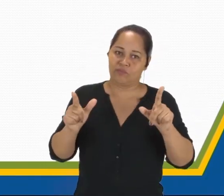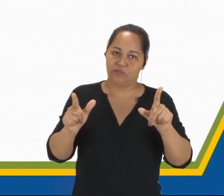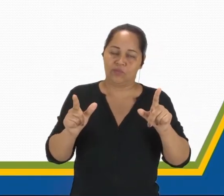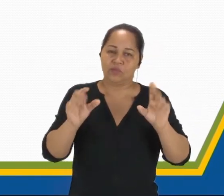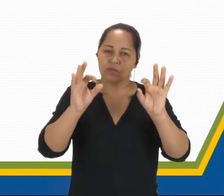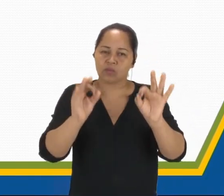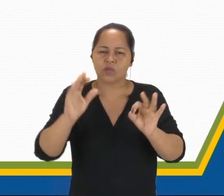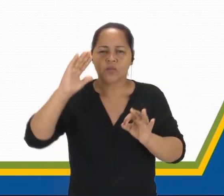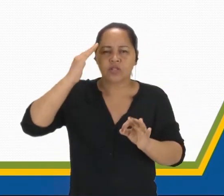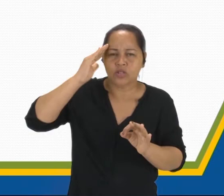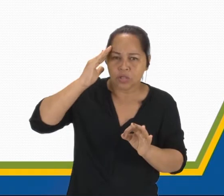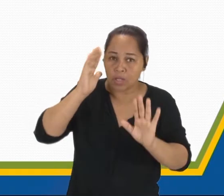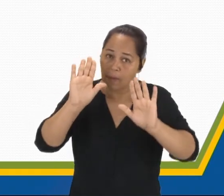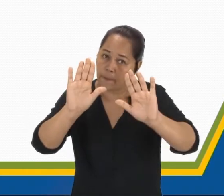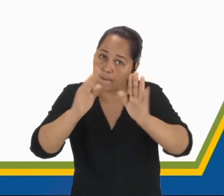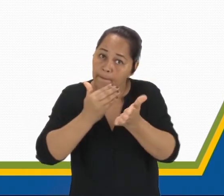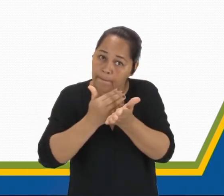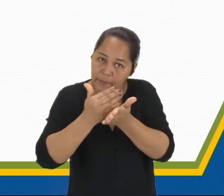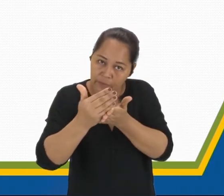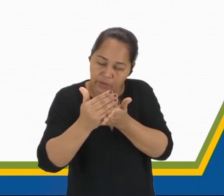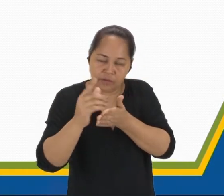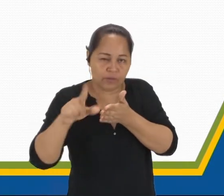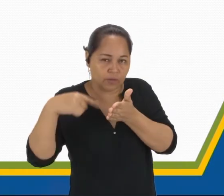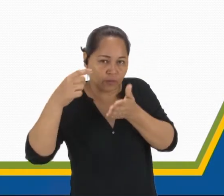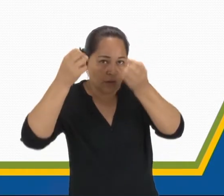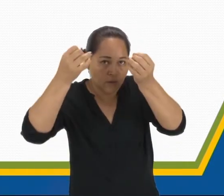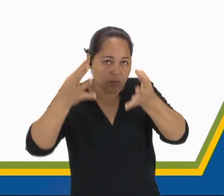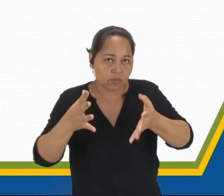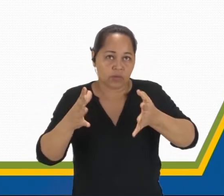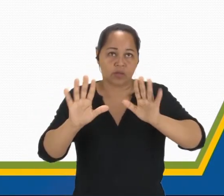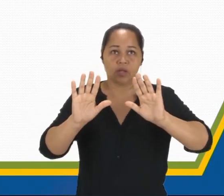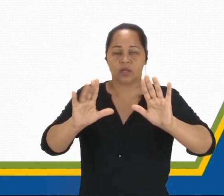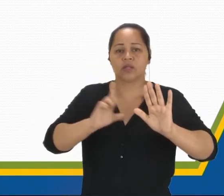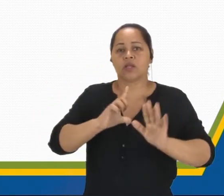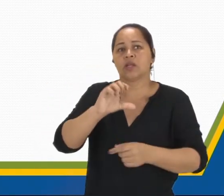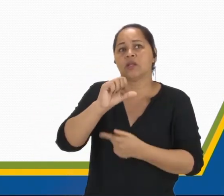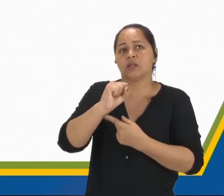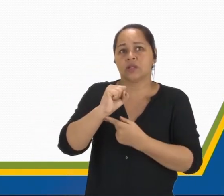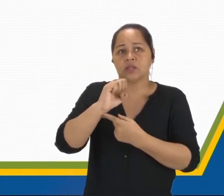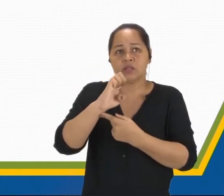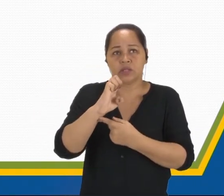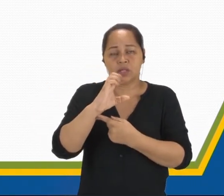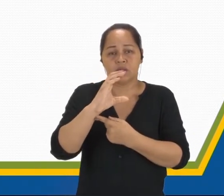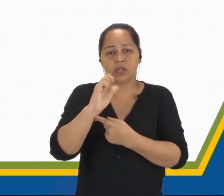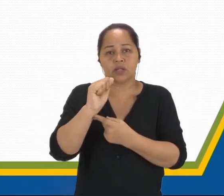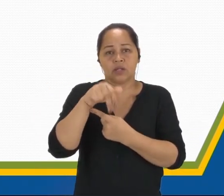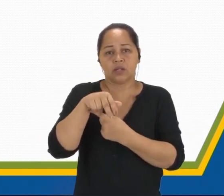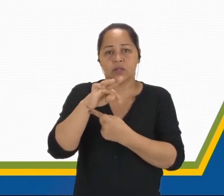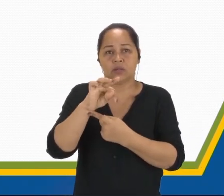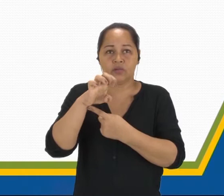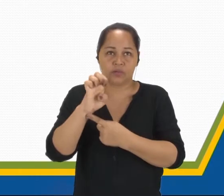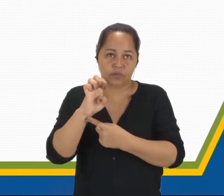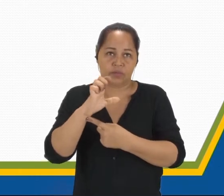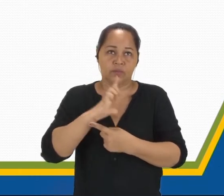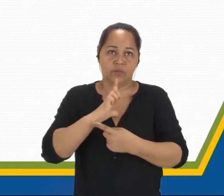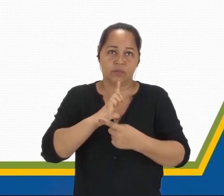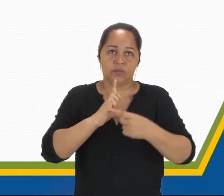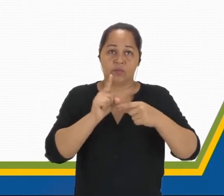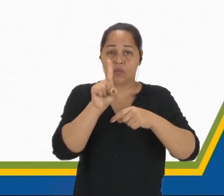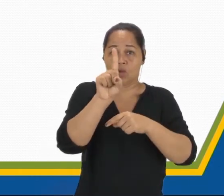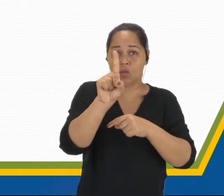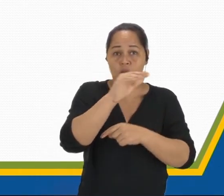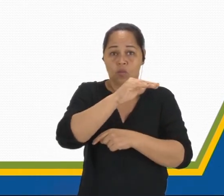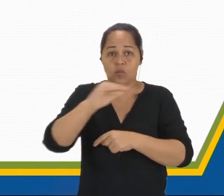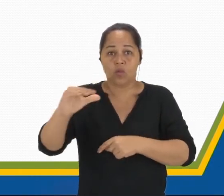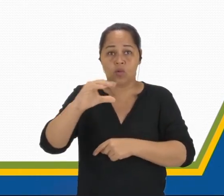com base nisso, não vai ter uma definição específica aqui. Por isso que o gráfico vai ter também essa mudança